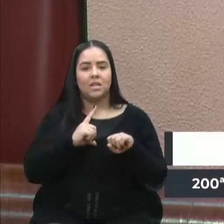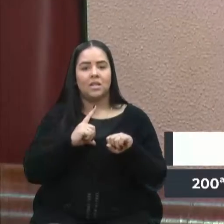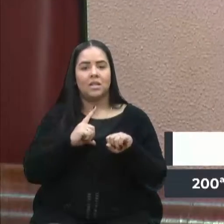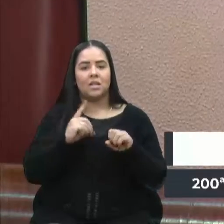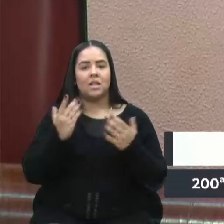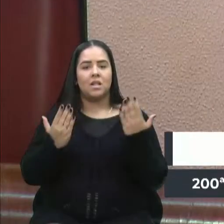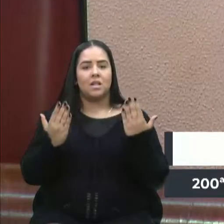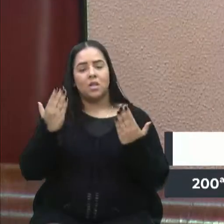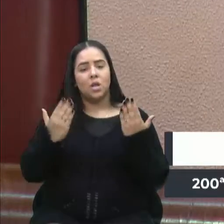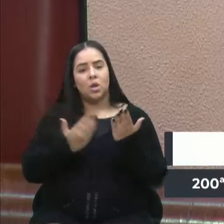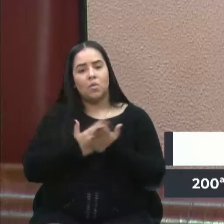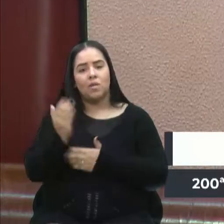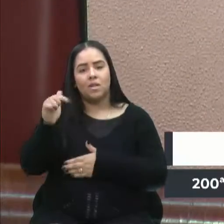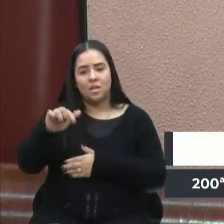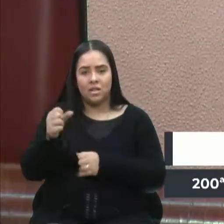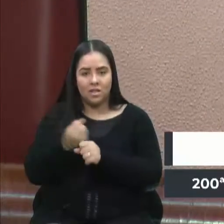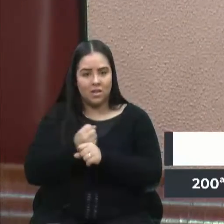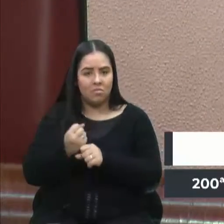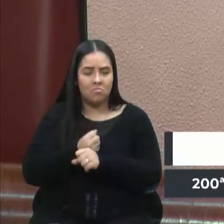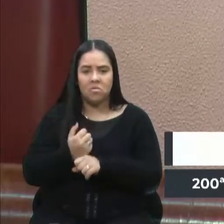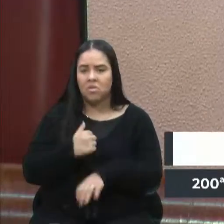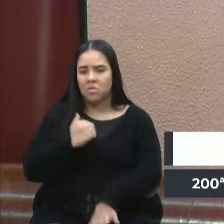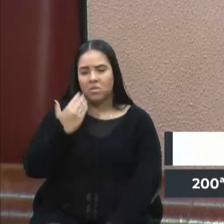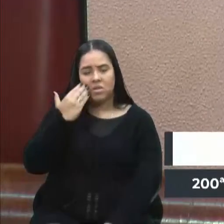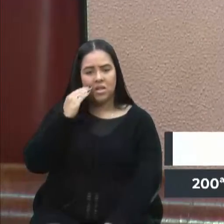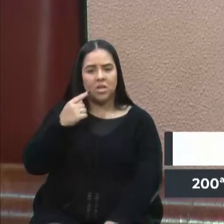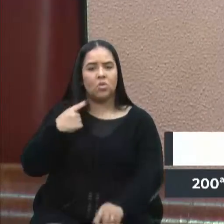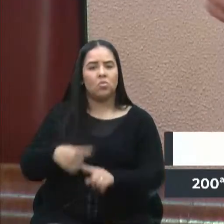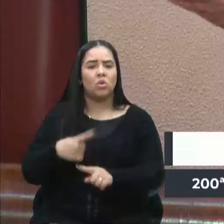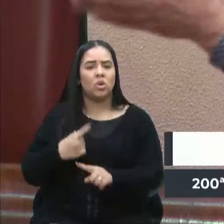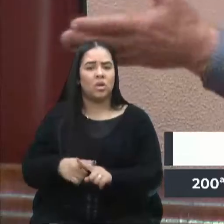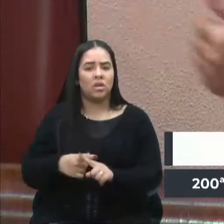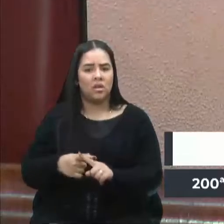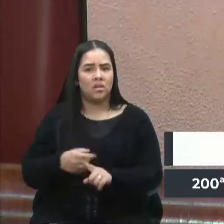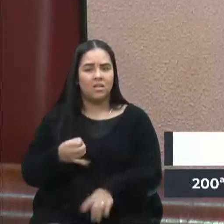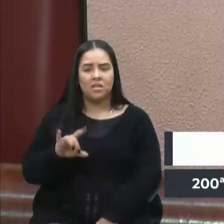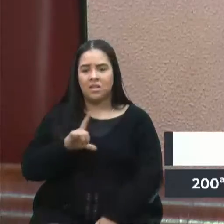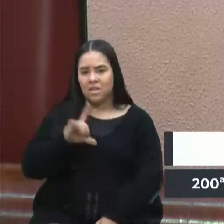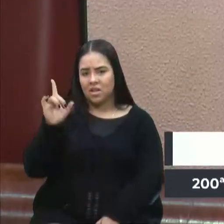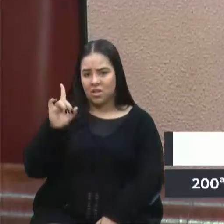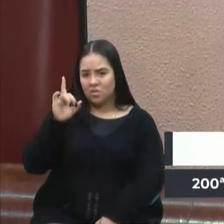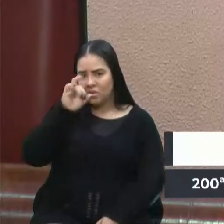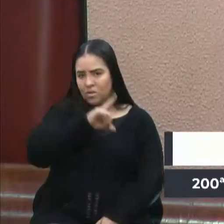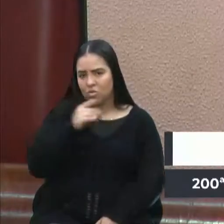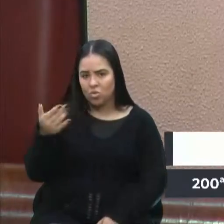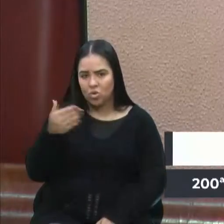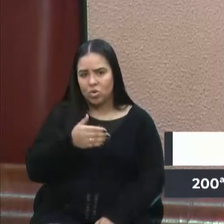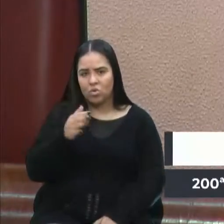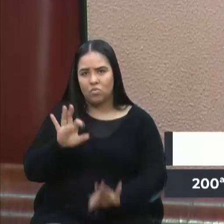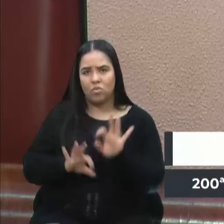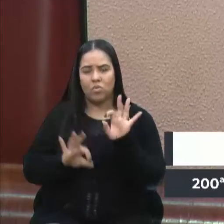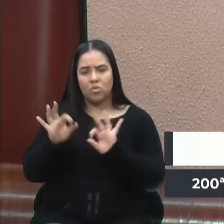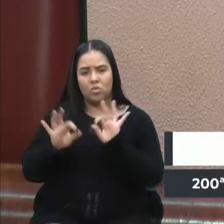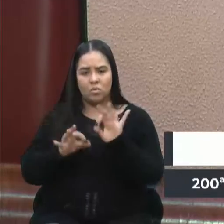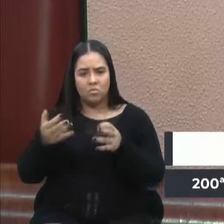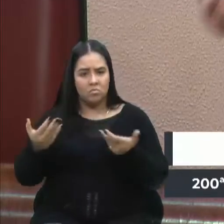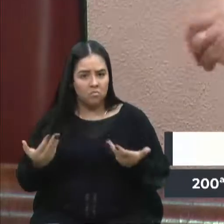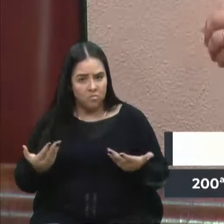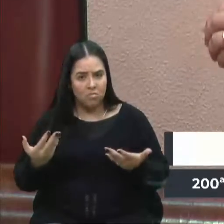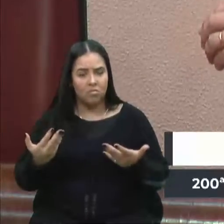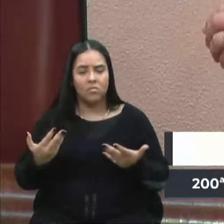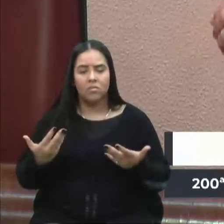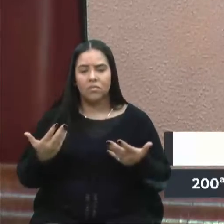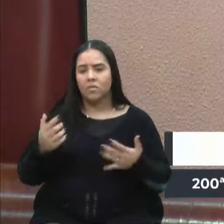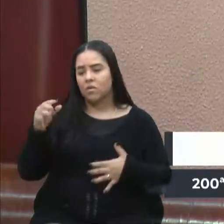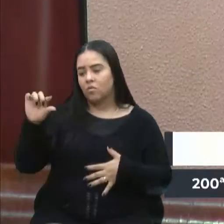começar ainda esse ano. Então, eu não entendo por quê, está em dificuldade. Manda para cá um projeto para financiar. Uma